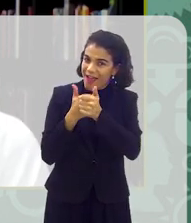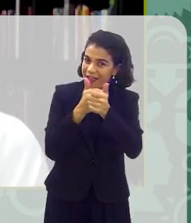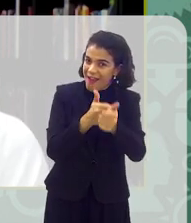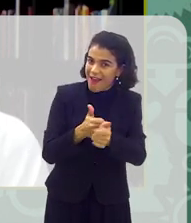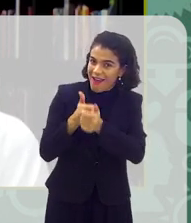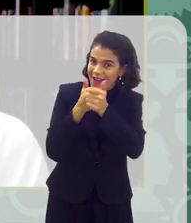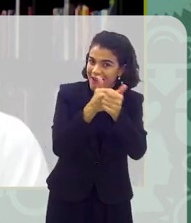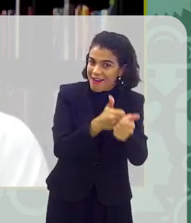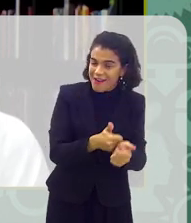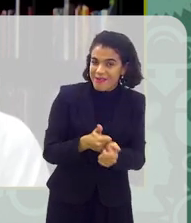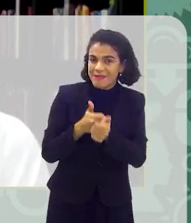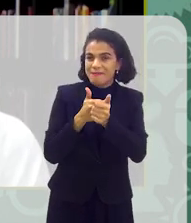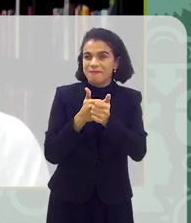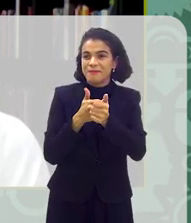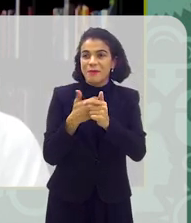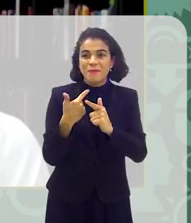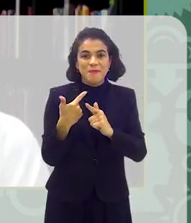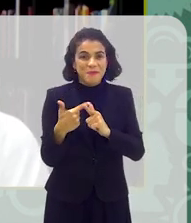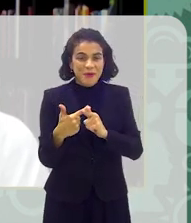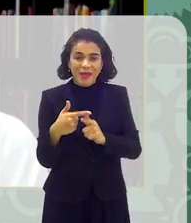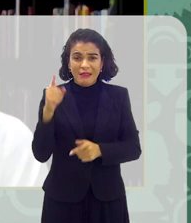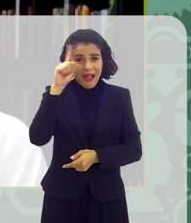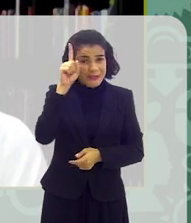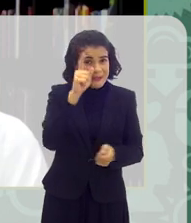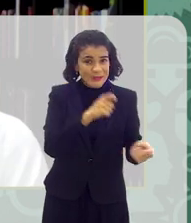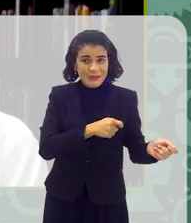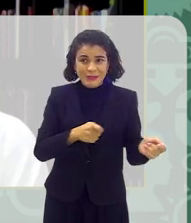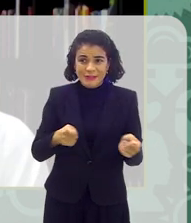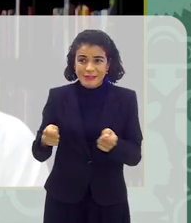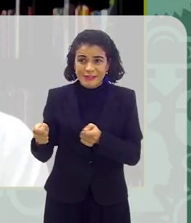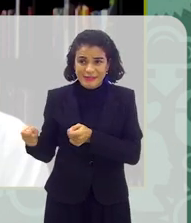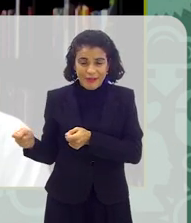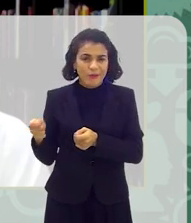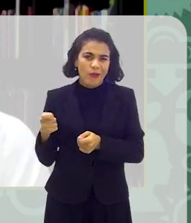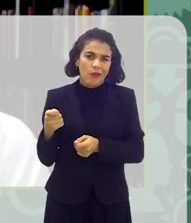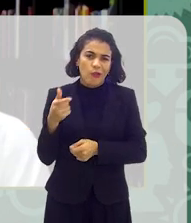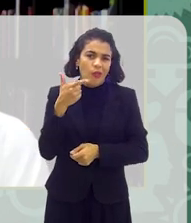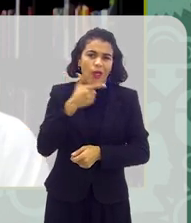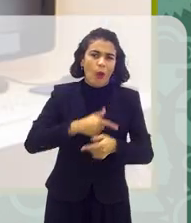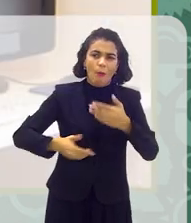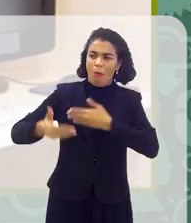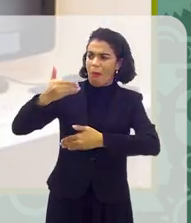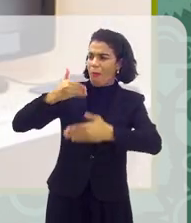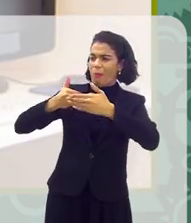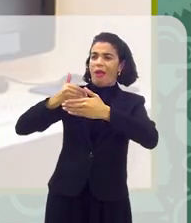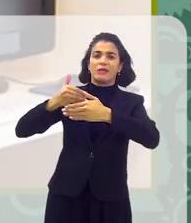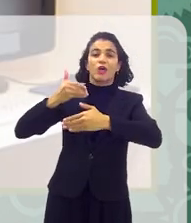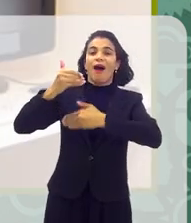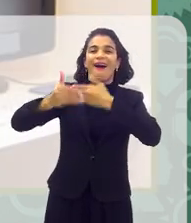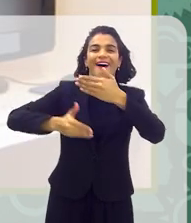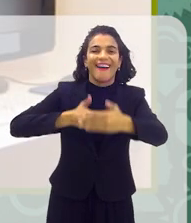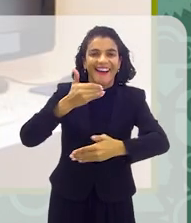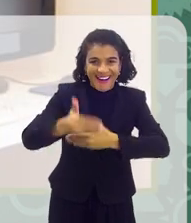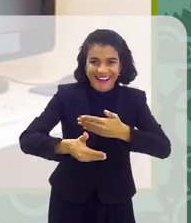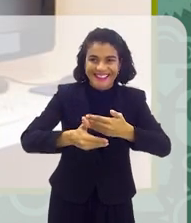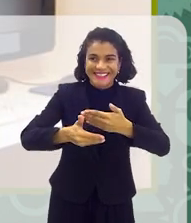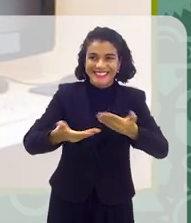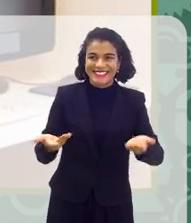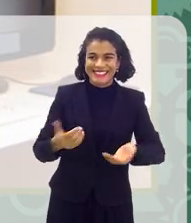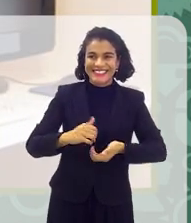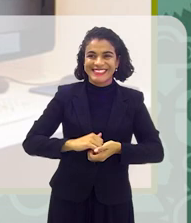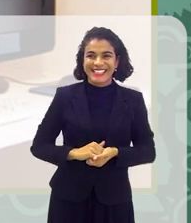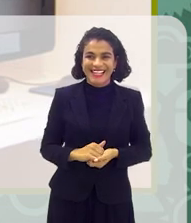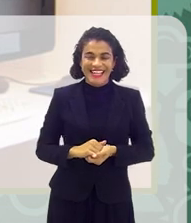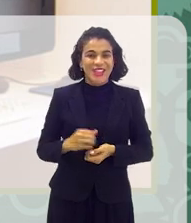vai acompanhando, né, porque é o que a gente falou no início do programa, tá no nosso dia a dia, a gente não volta mais para trás, é só para frente. A todo